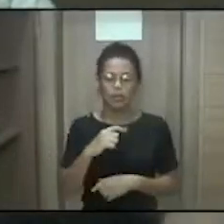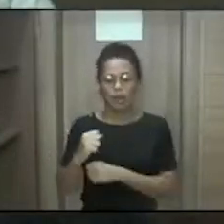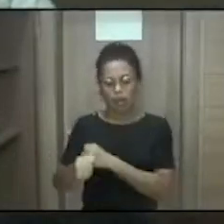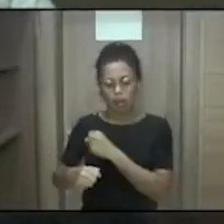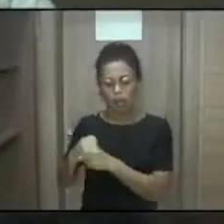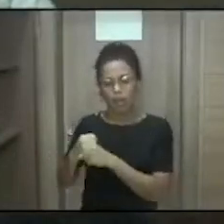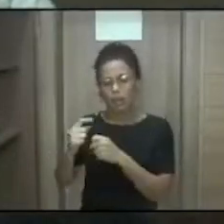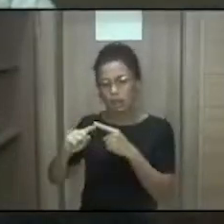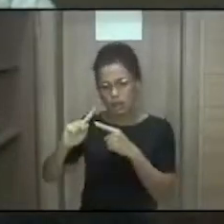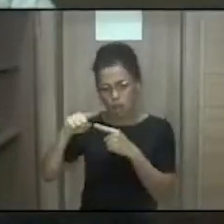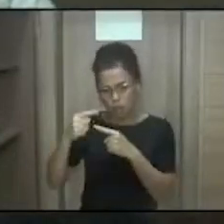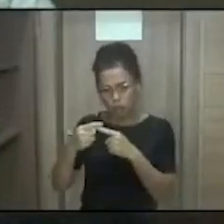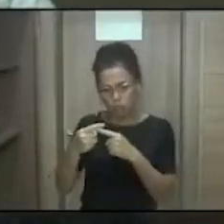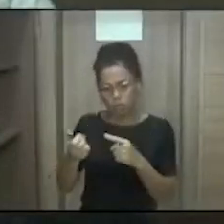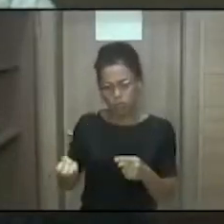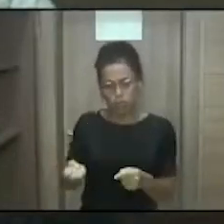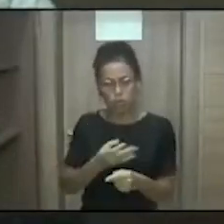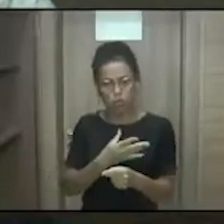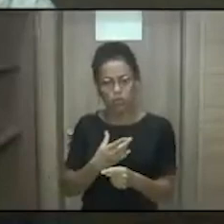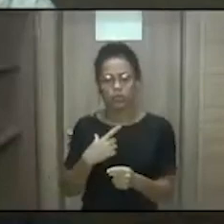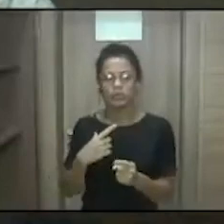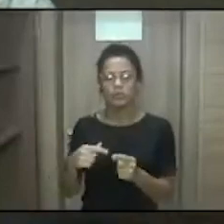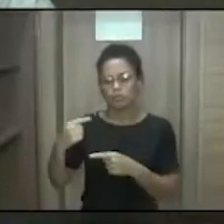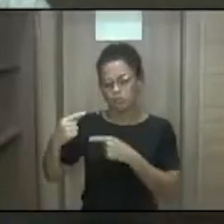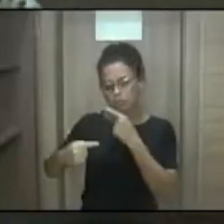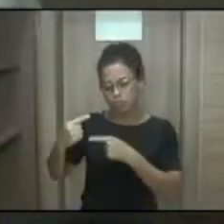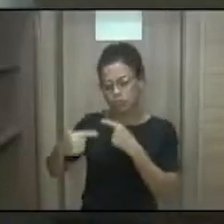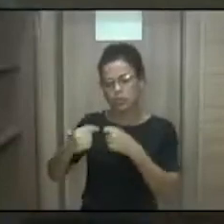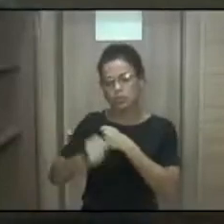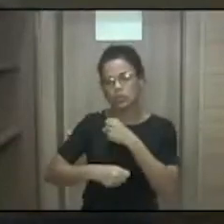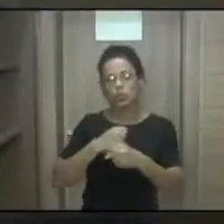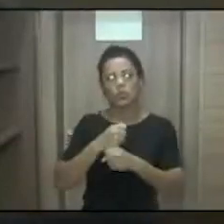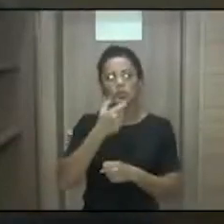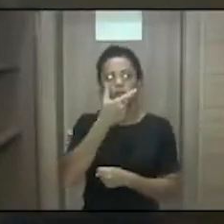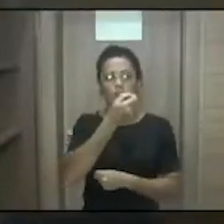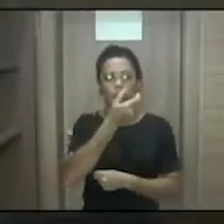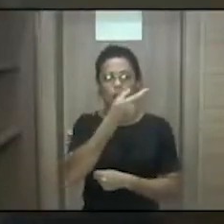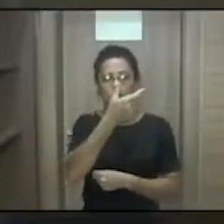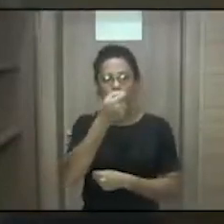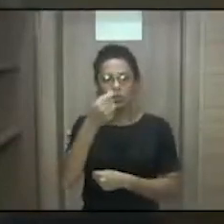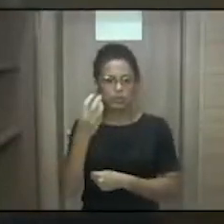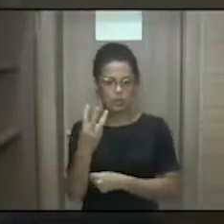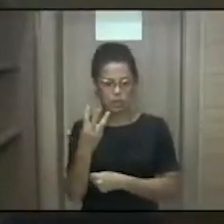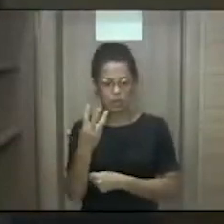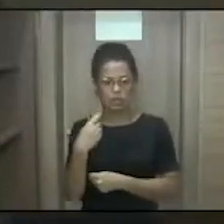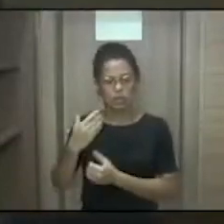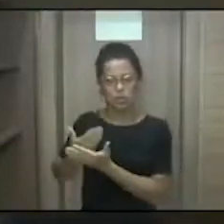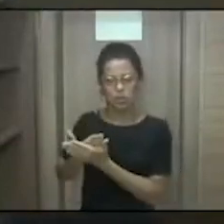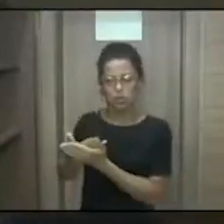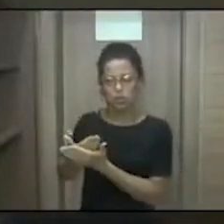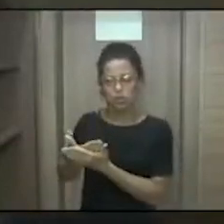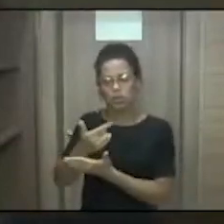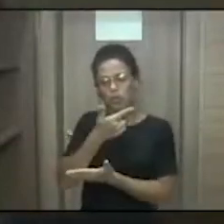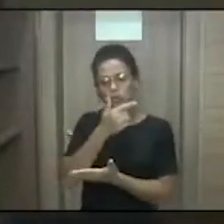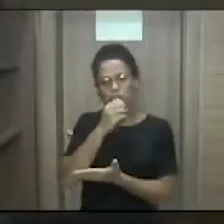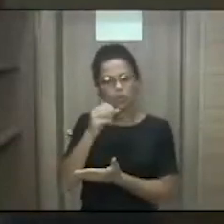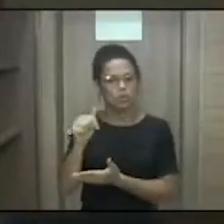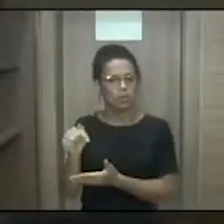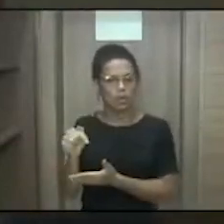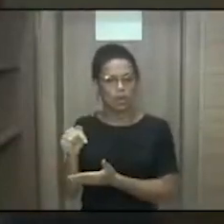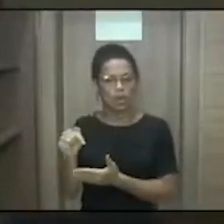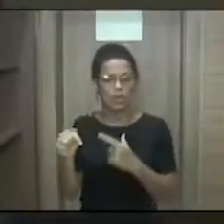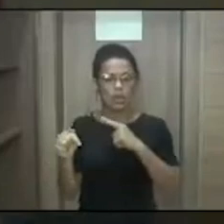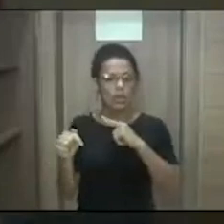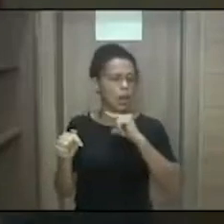anos após a política de 2003, né, eu estudei em 2007, quer dizer, tinham muito poucos